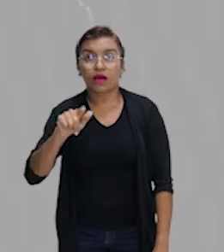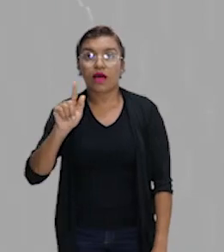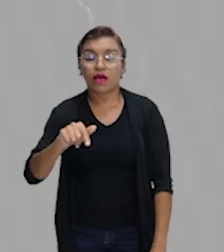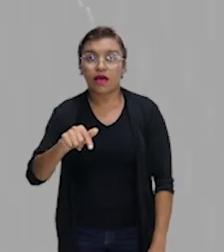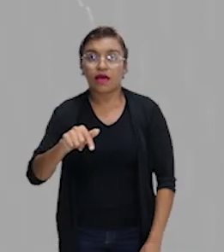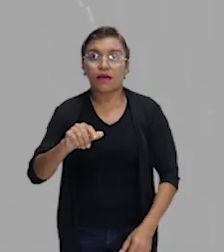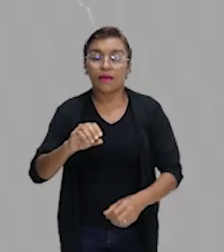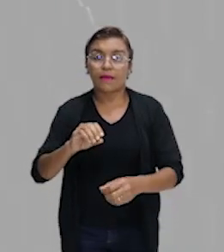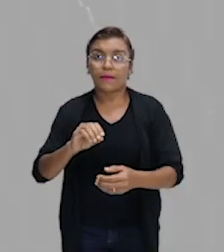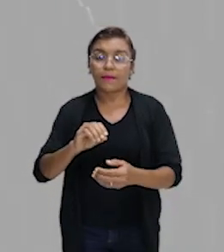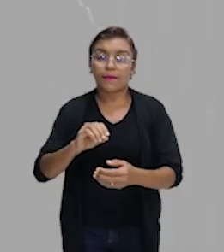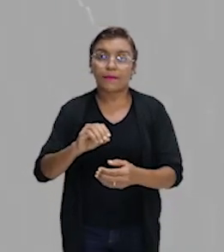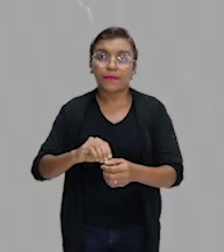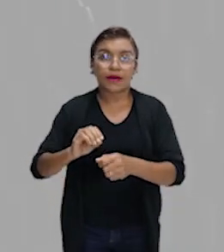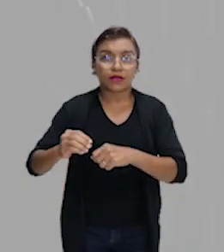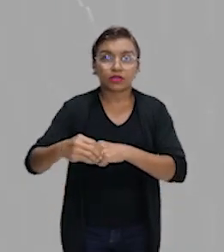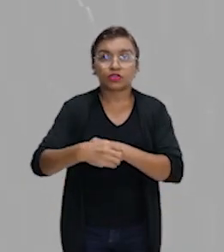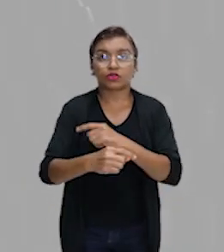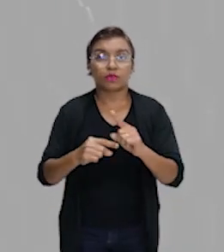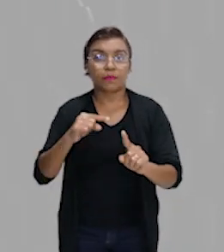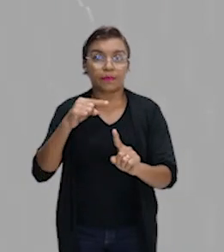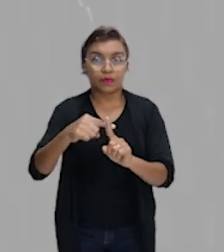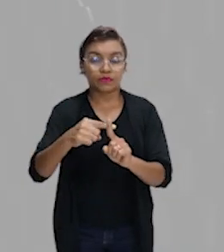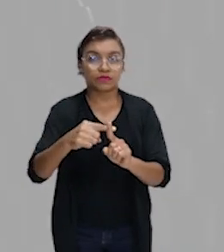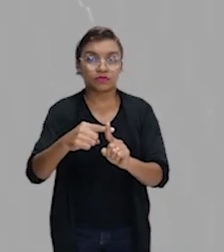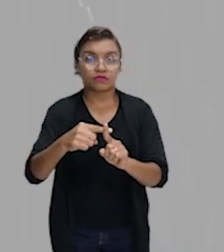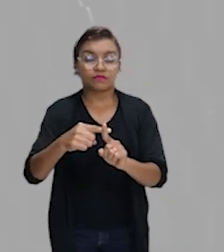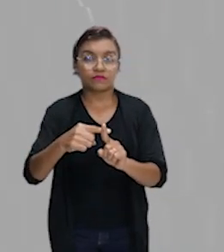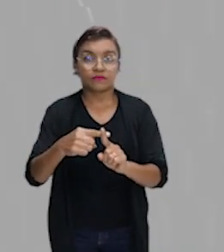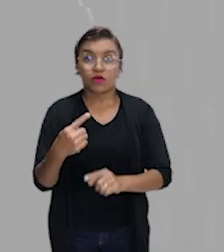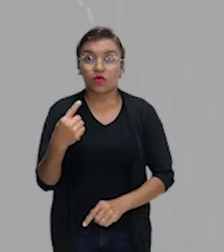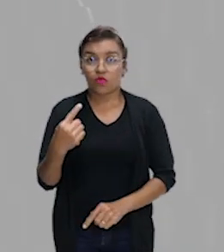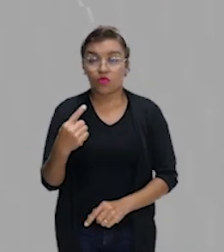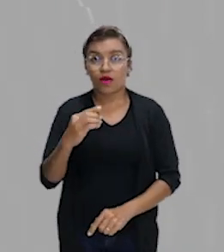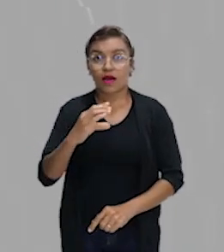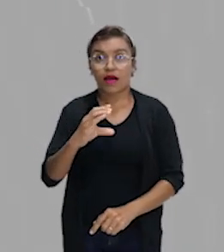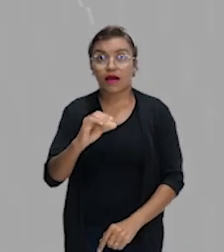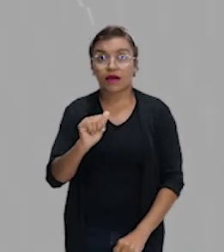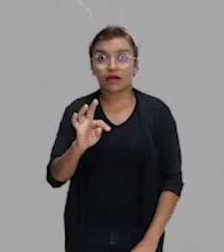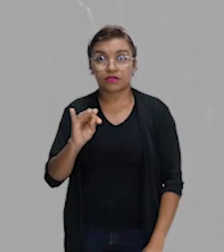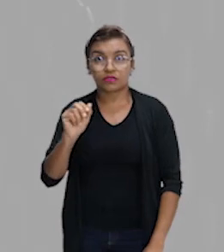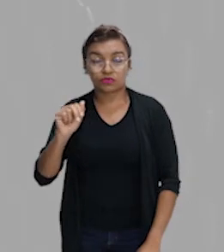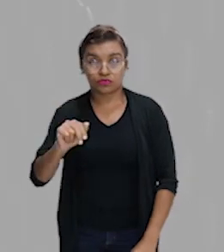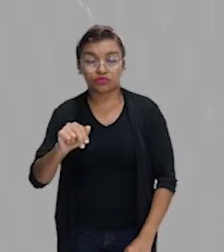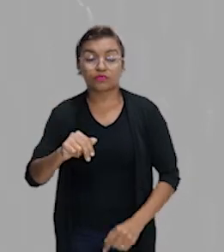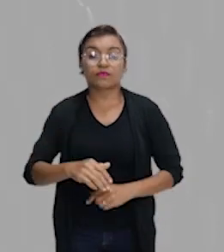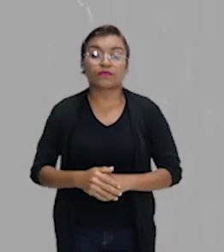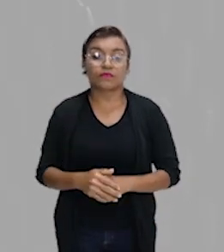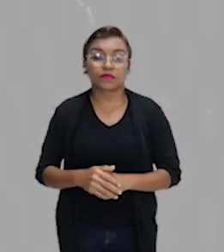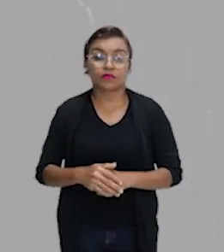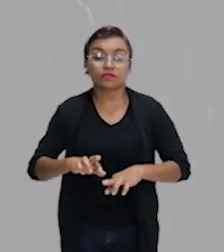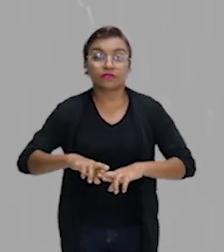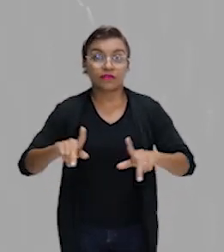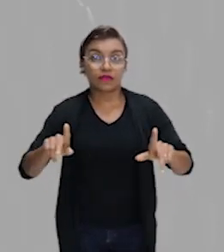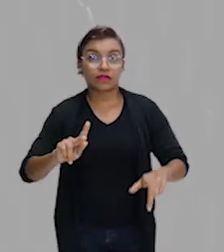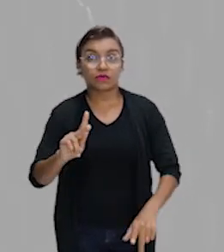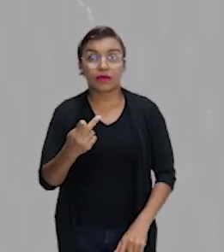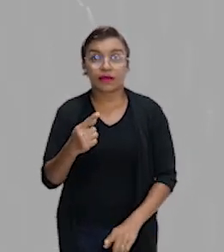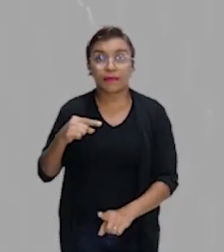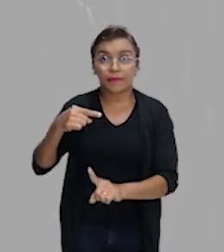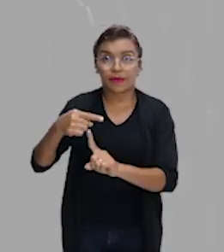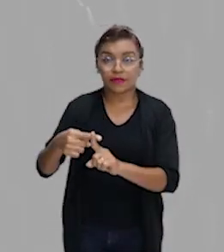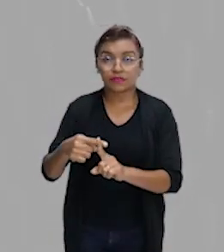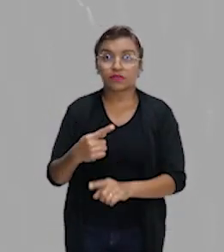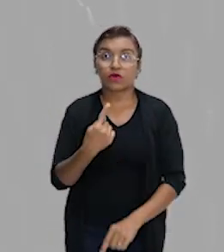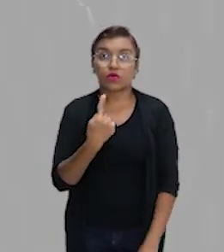as partículas positivas. Então, pelo menos um cátion diferente do H+, e pelo menos um